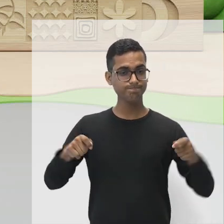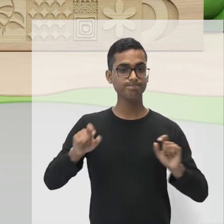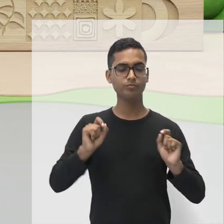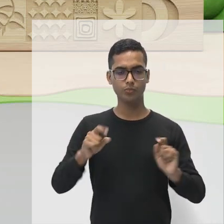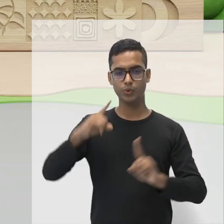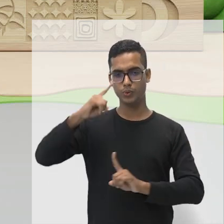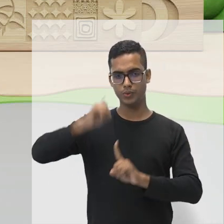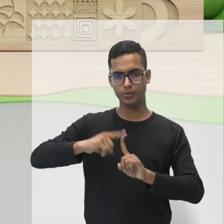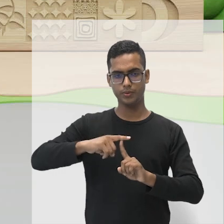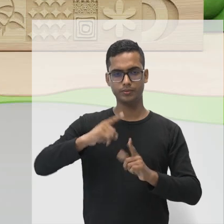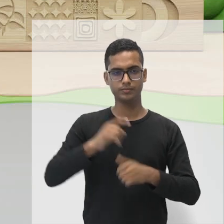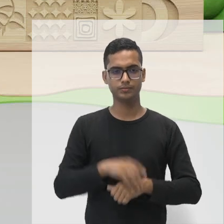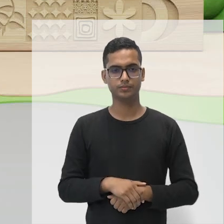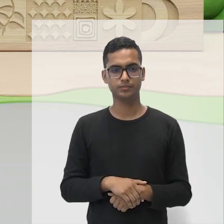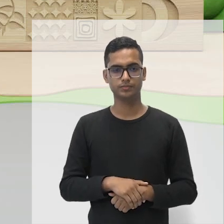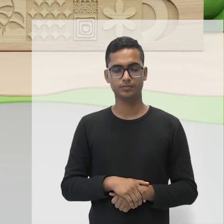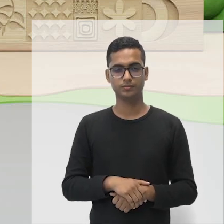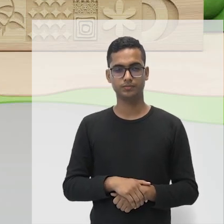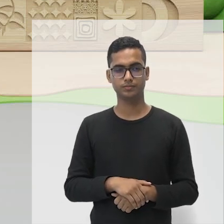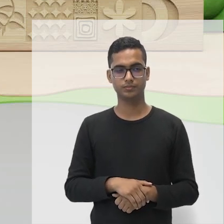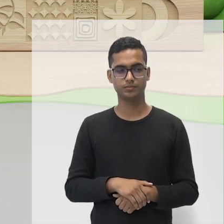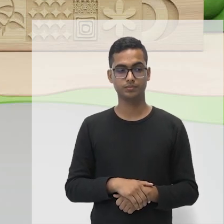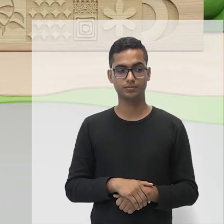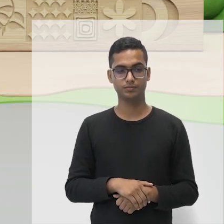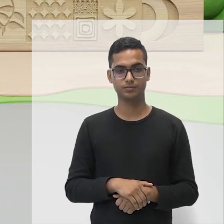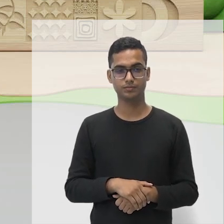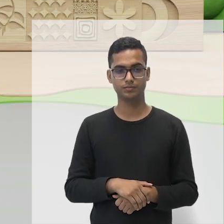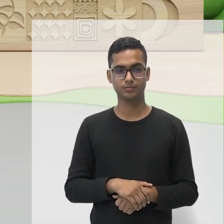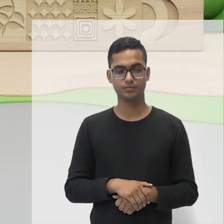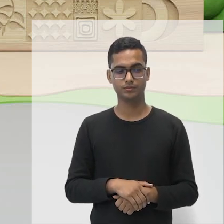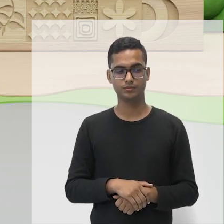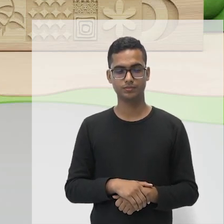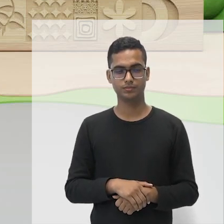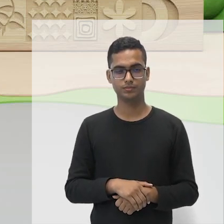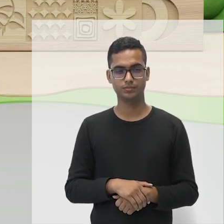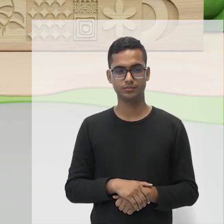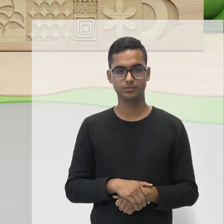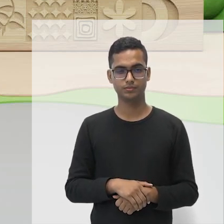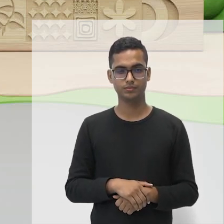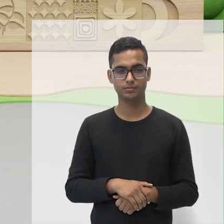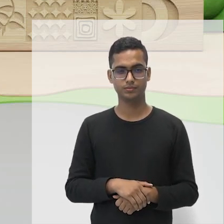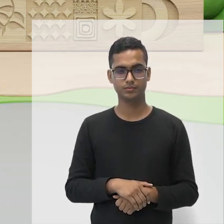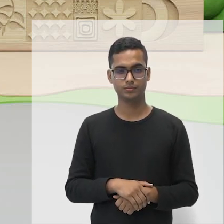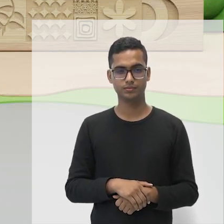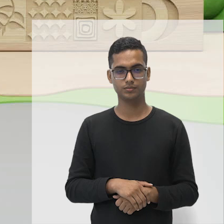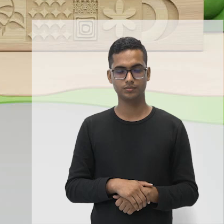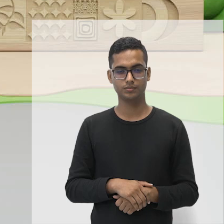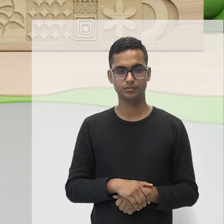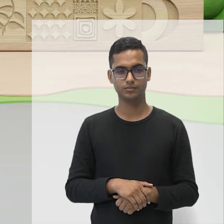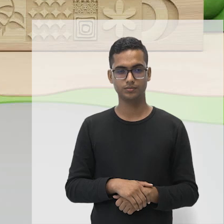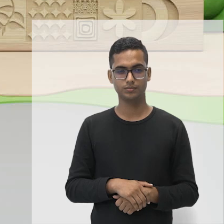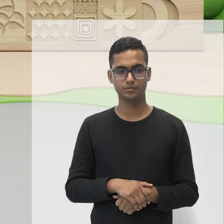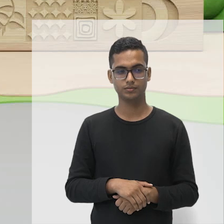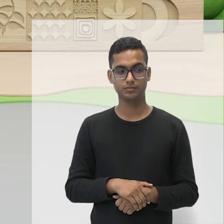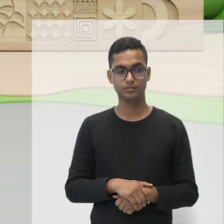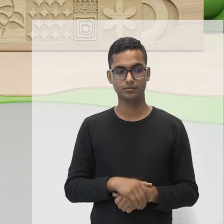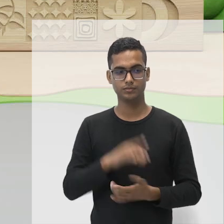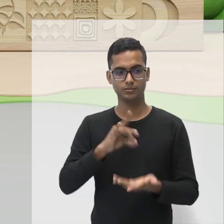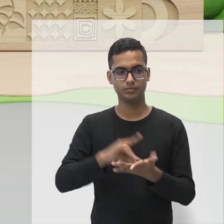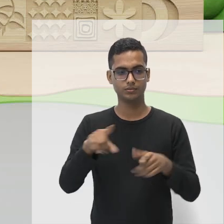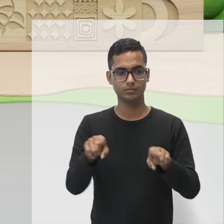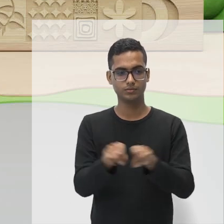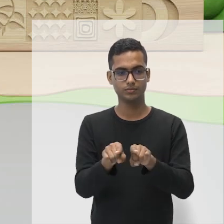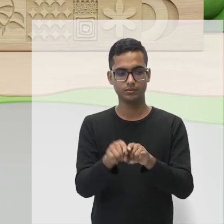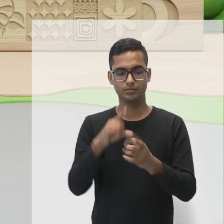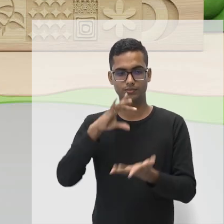ser do tipo, para heterogênea, do tipo destilação